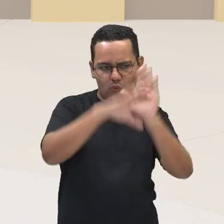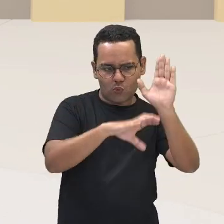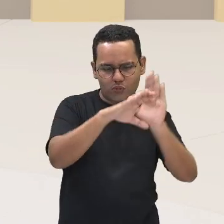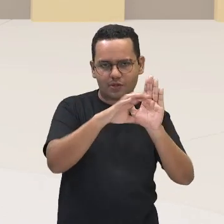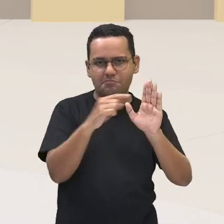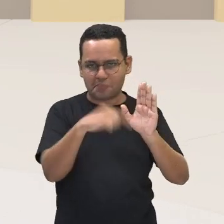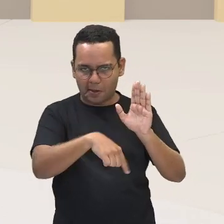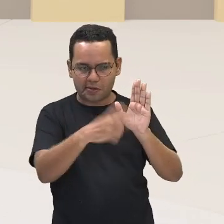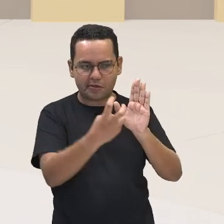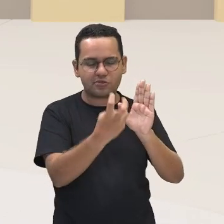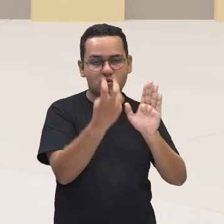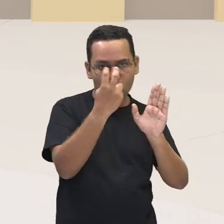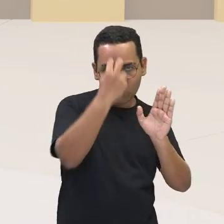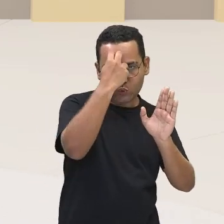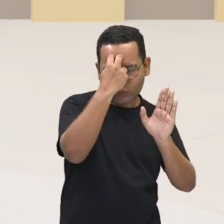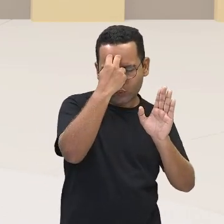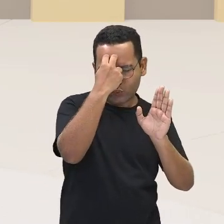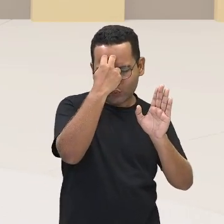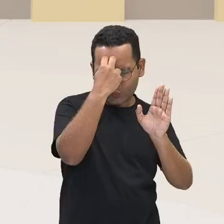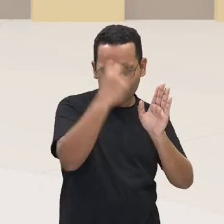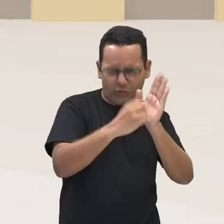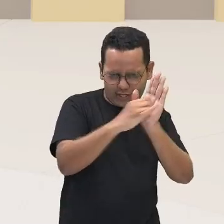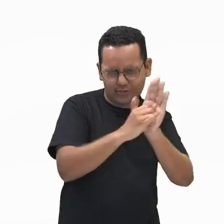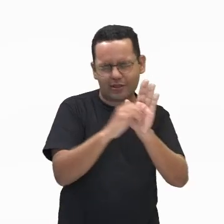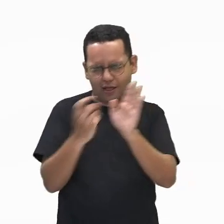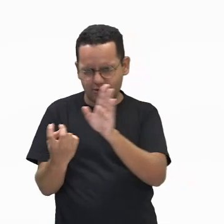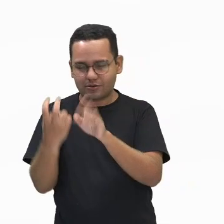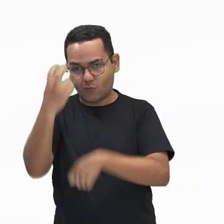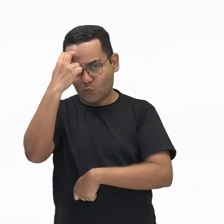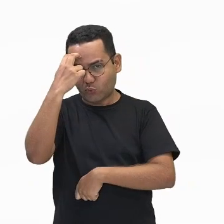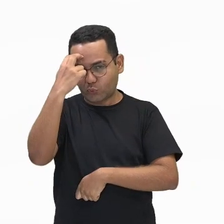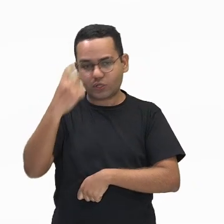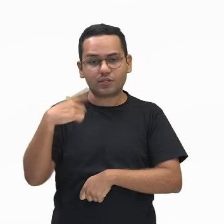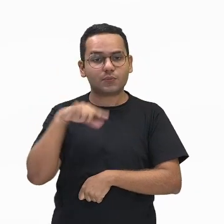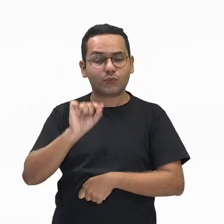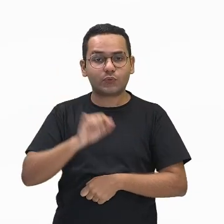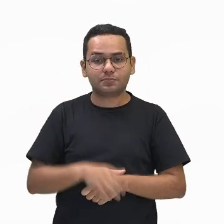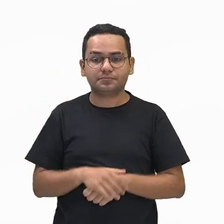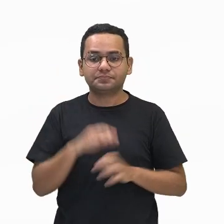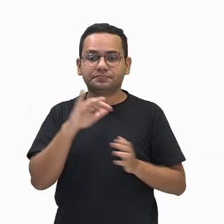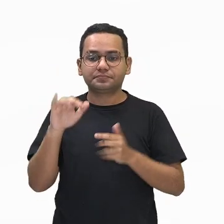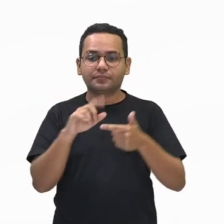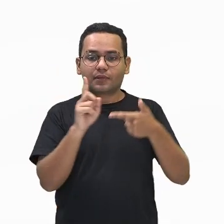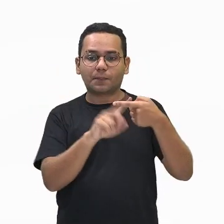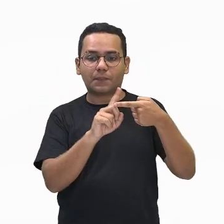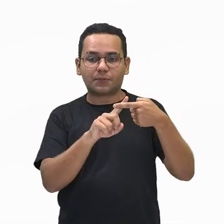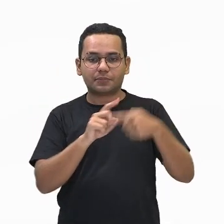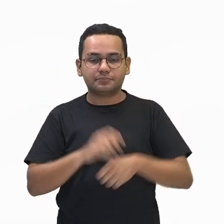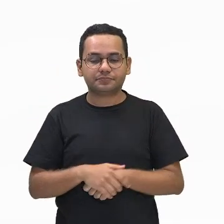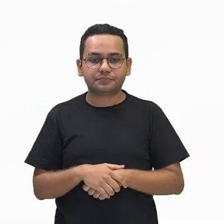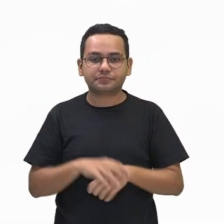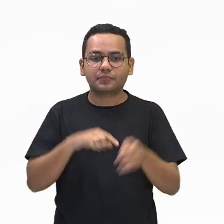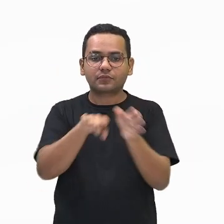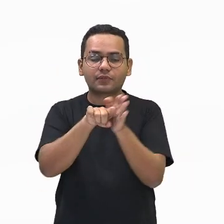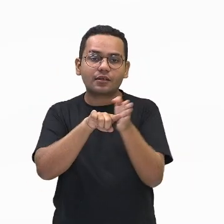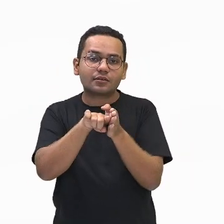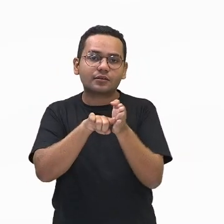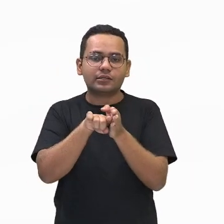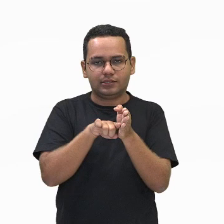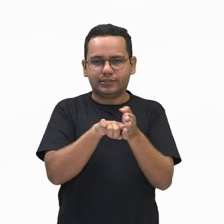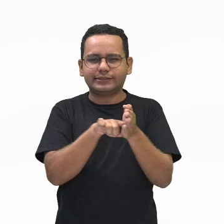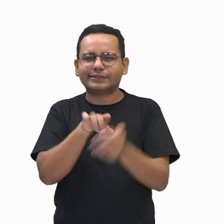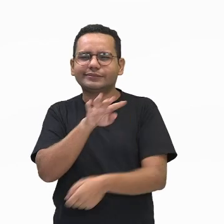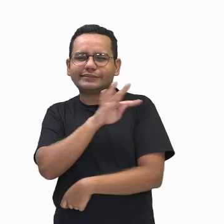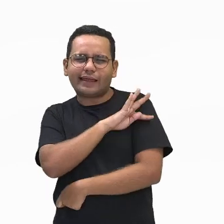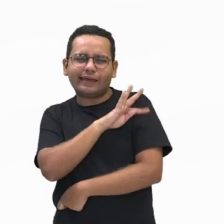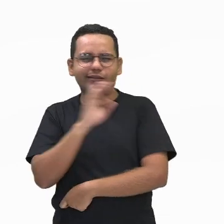as etapas, para a nossa primeira etapa, onde nós temos ali a investigação científica. E a gente traz aqui